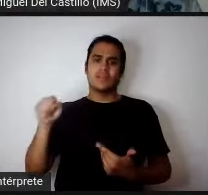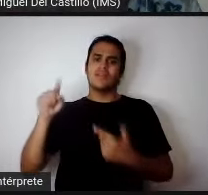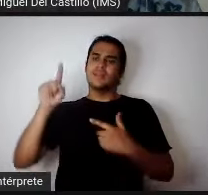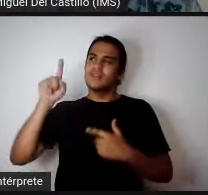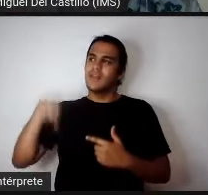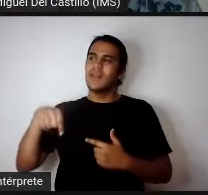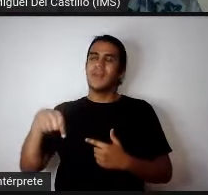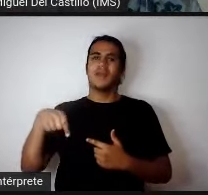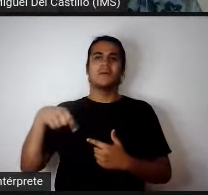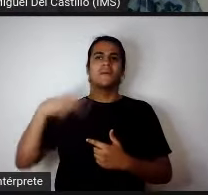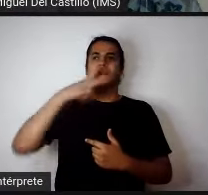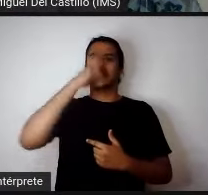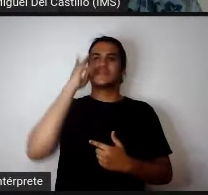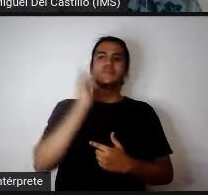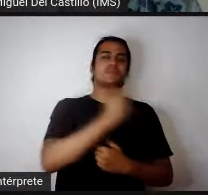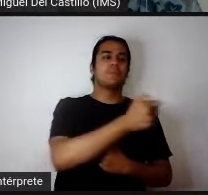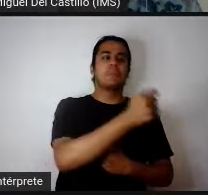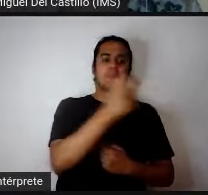saberia,